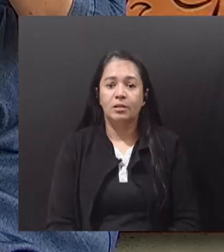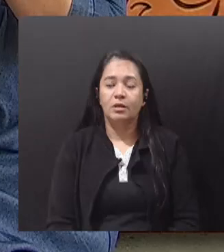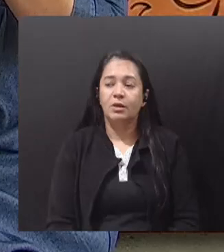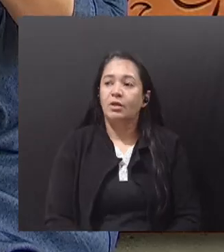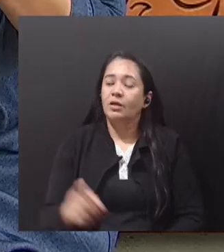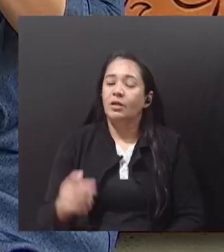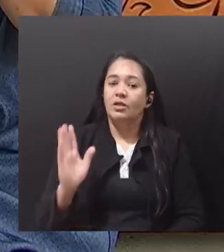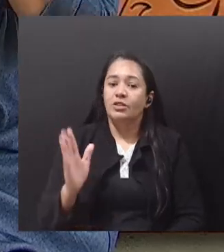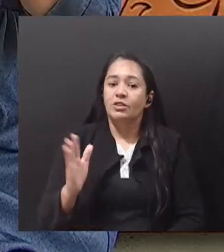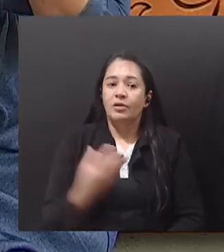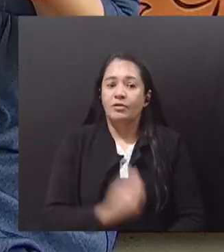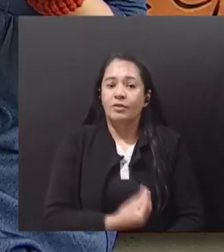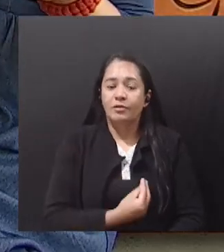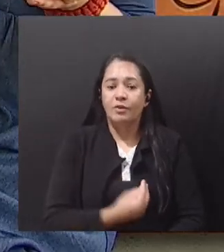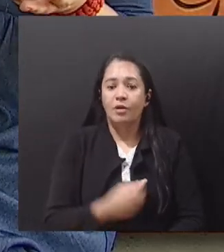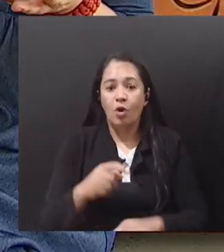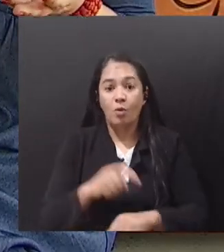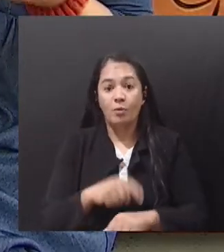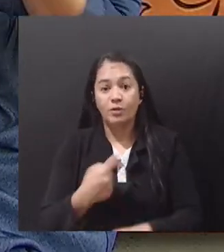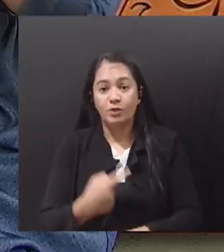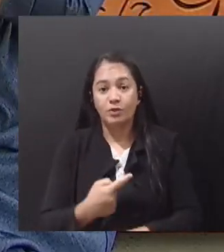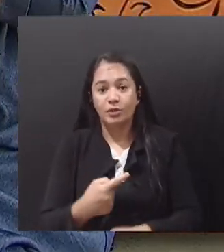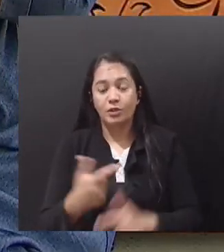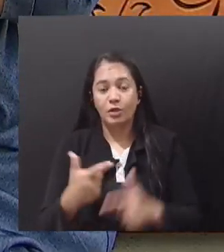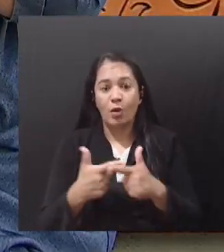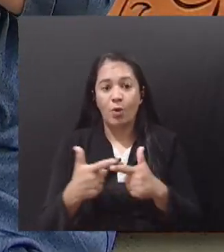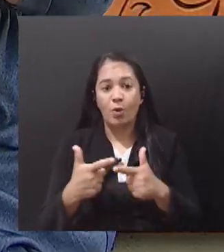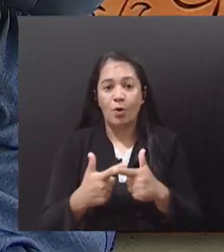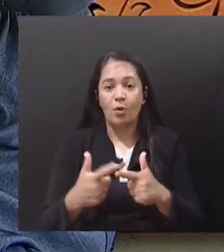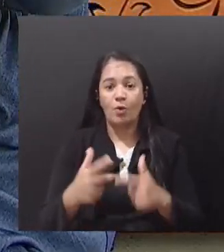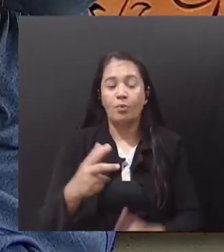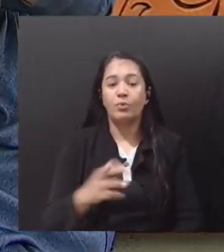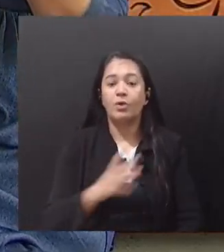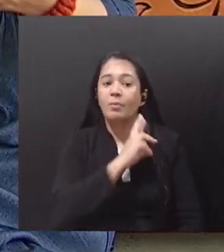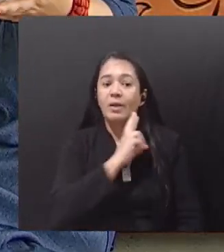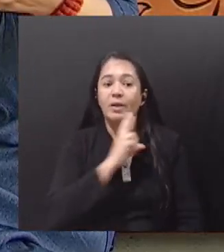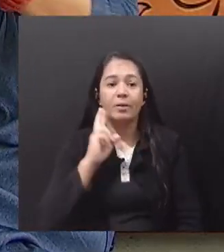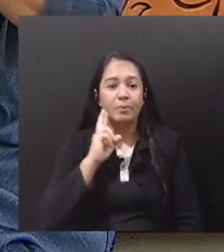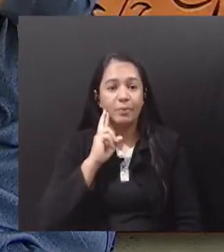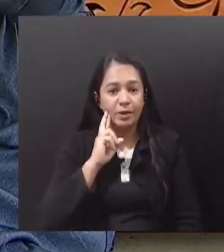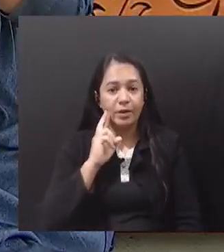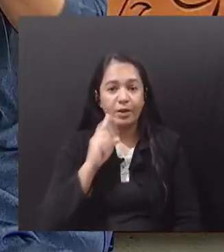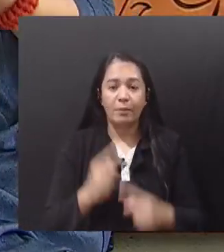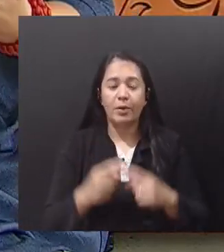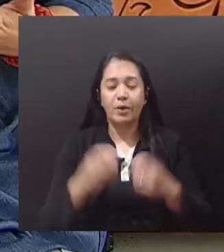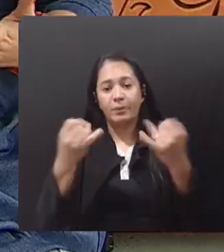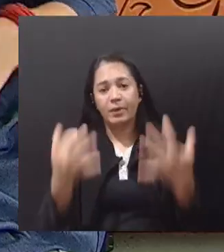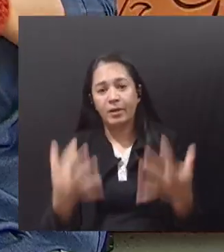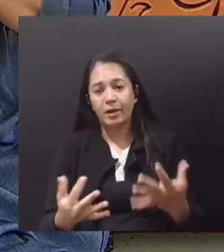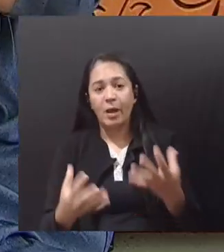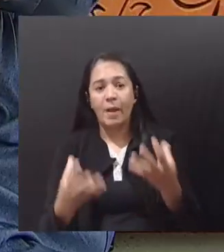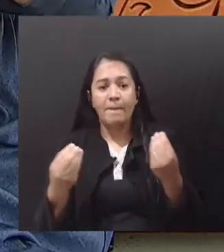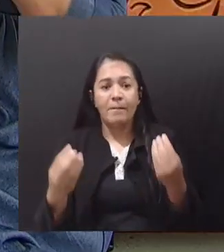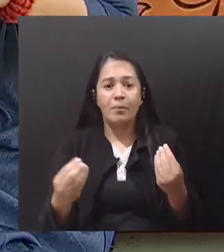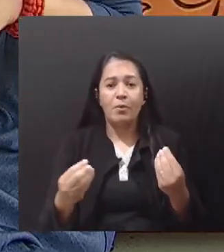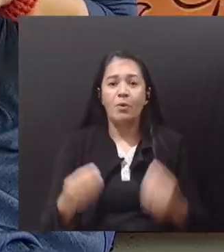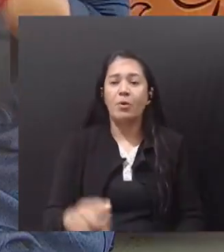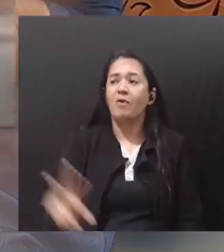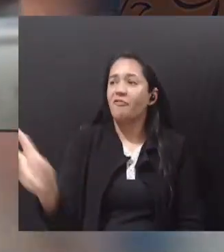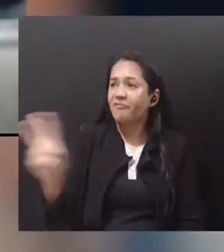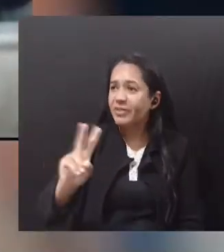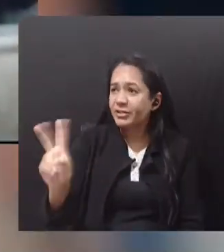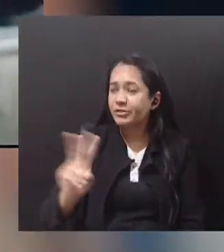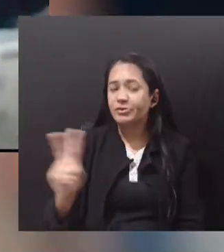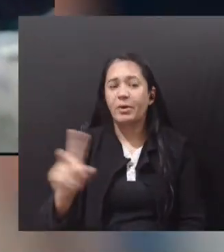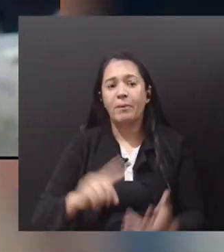aquele momento em que nós tivemos um problema em Roraima, justamente porque se falava, são muitos venezuelanos e uma série de coisas.